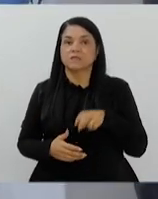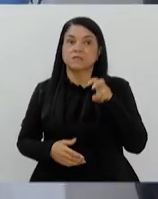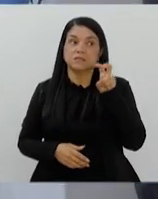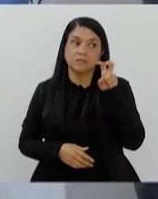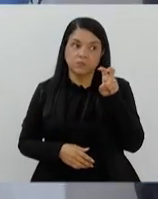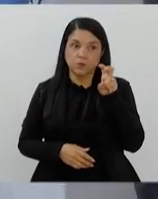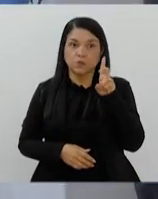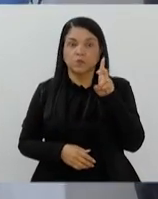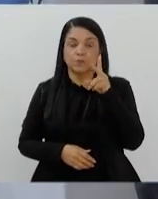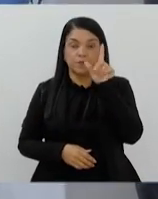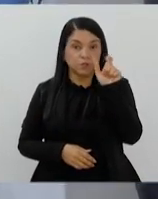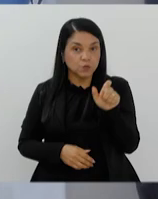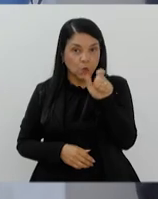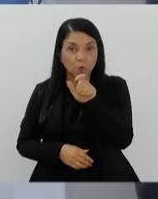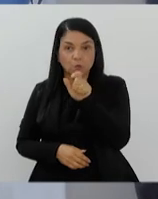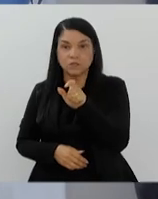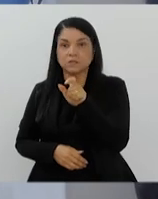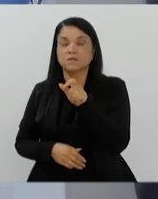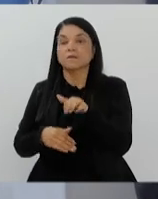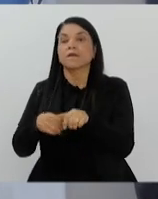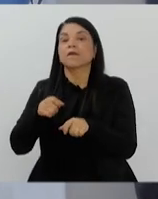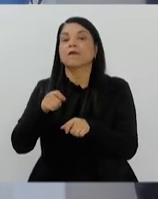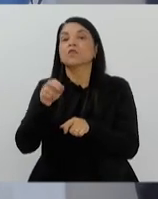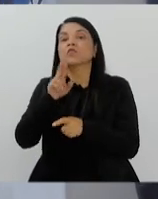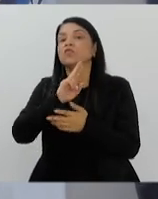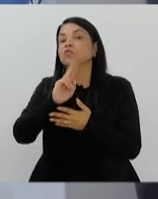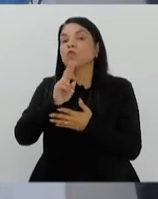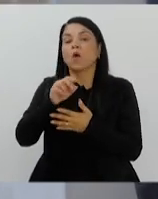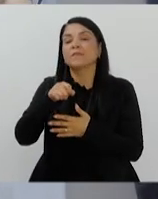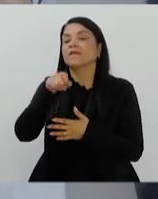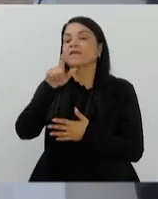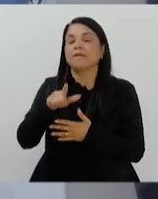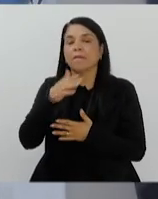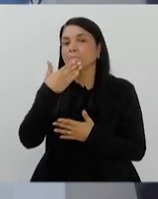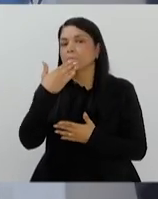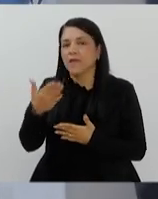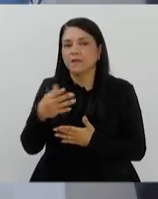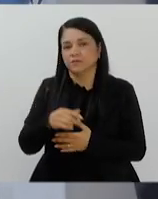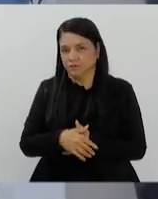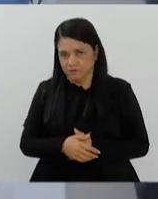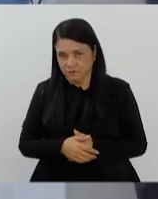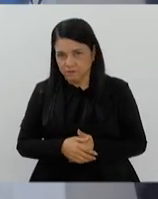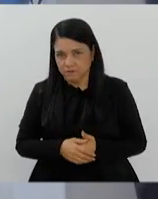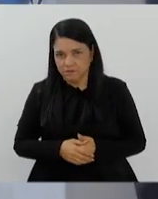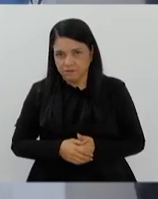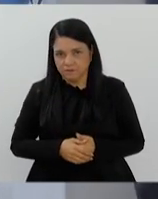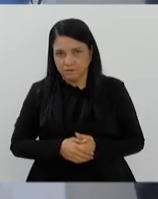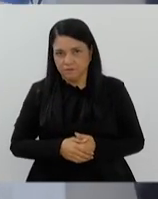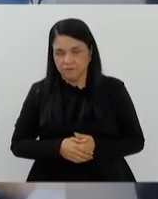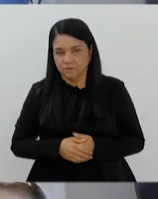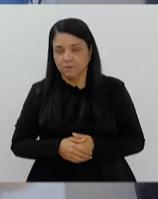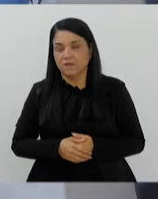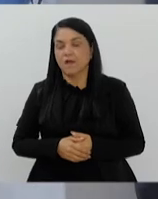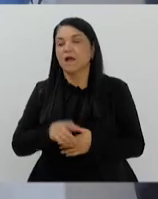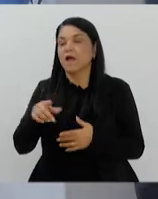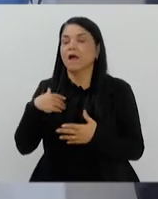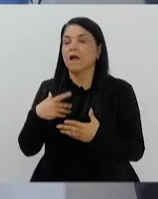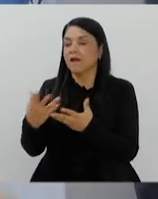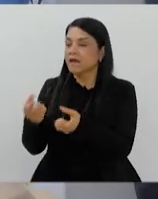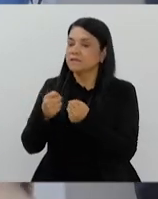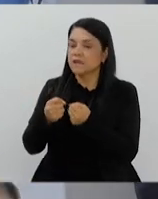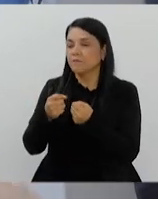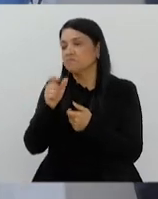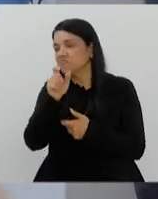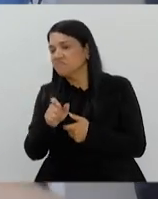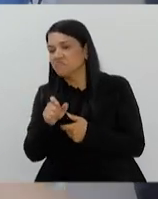pessoas quais são as pessoas que pedem um ou dois que sempre te pede uma coisa para fazer recebe Fulano recebe ciclano